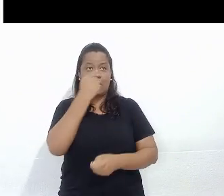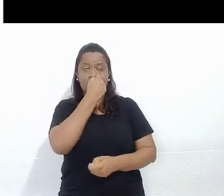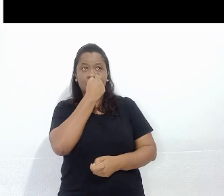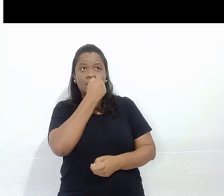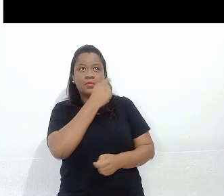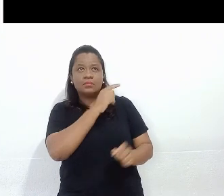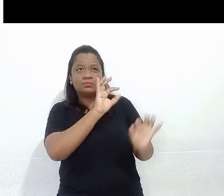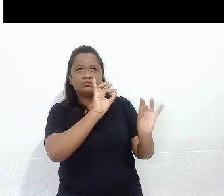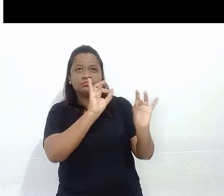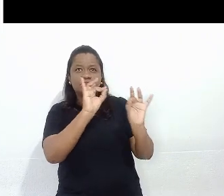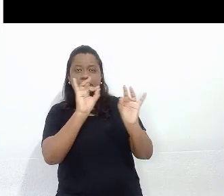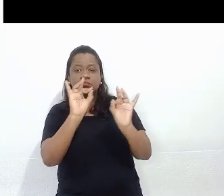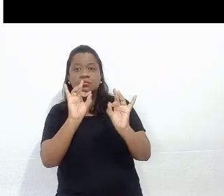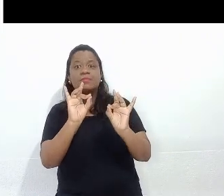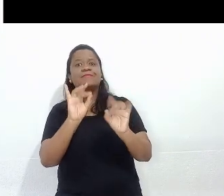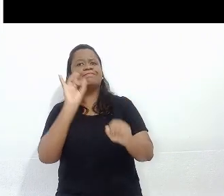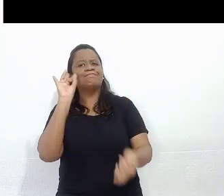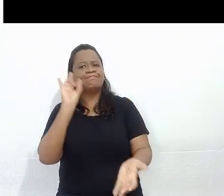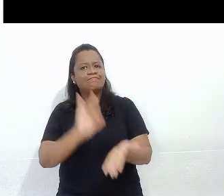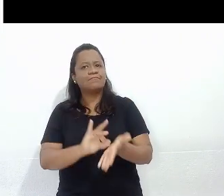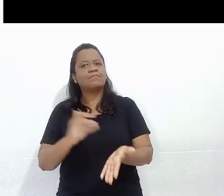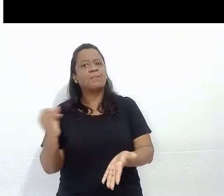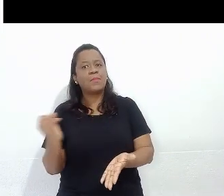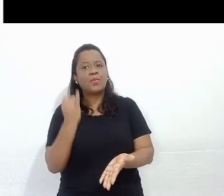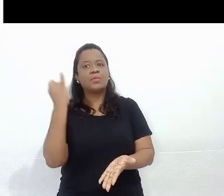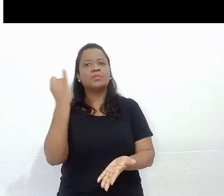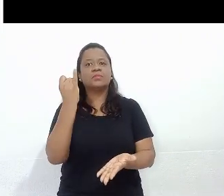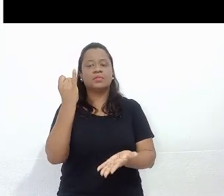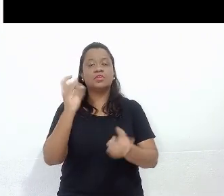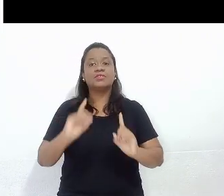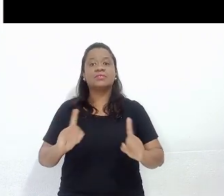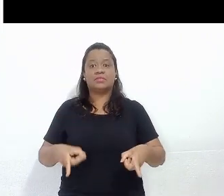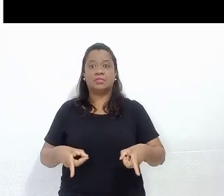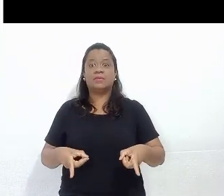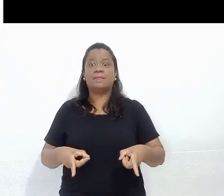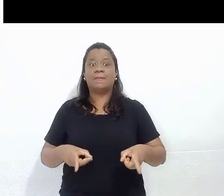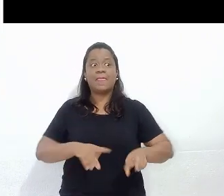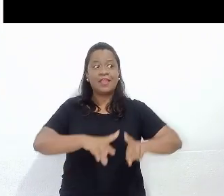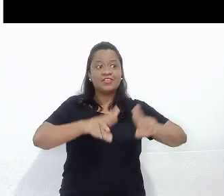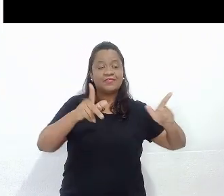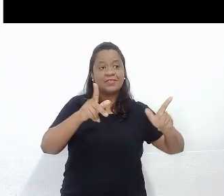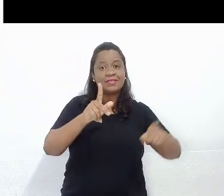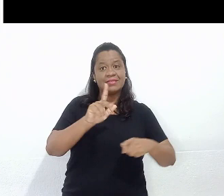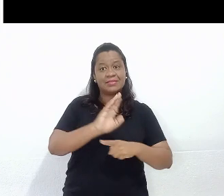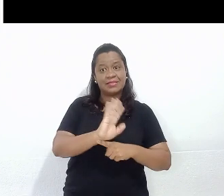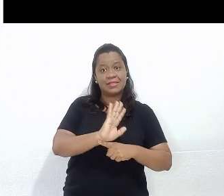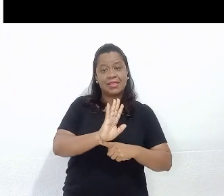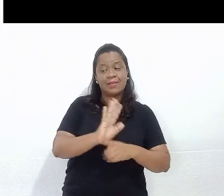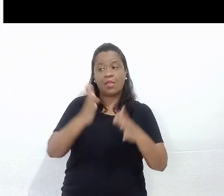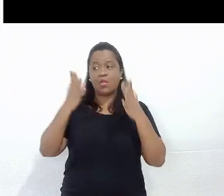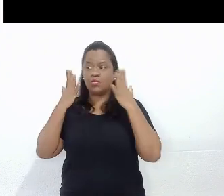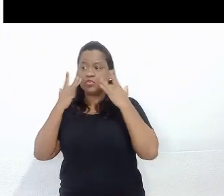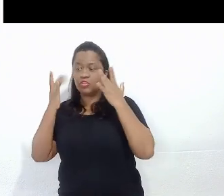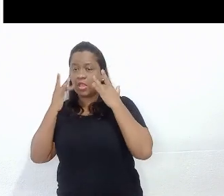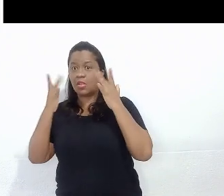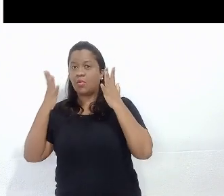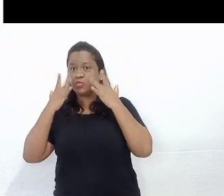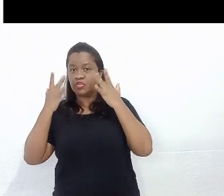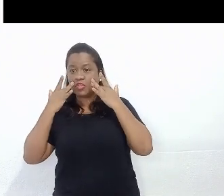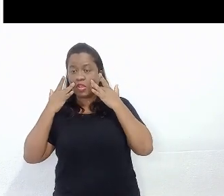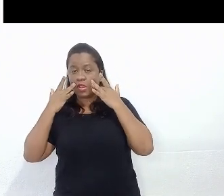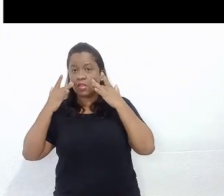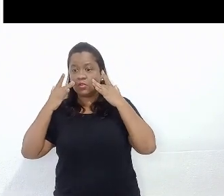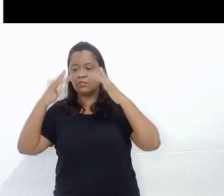cena. Isso é o que diferencia o cinema do teatro. Tá? O teatro, você está sentado ali, as coisas estão